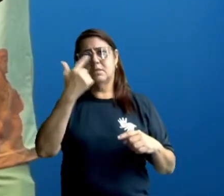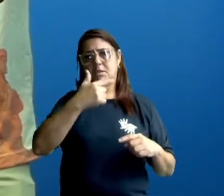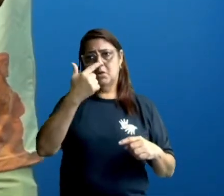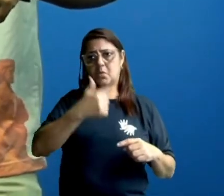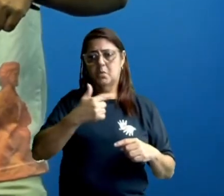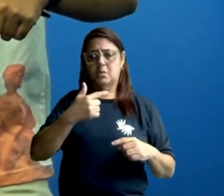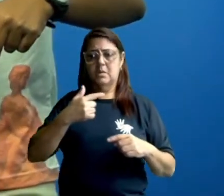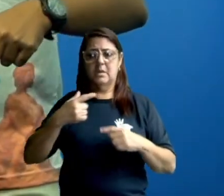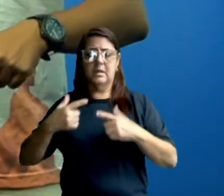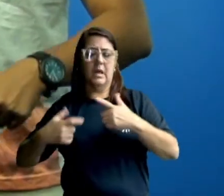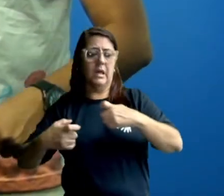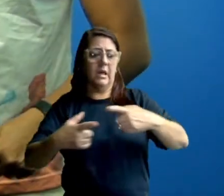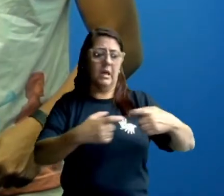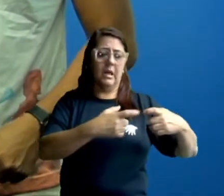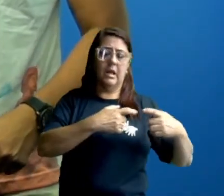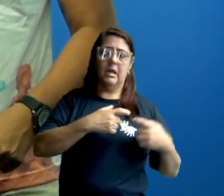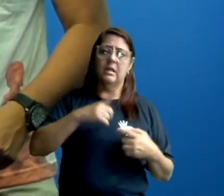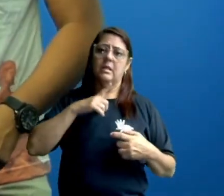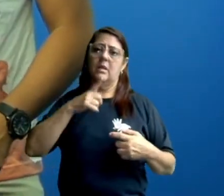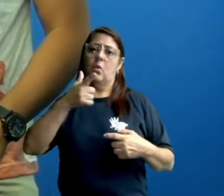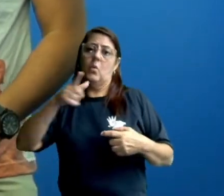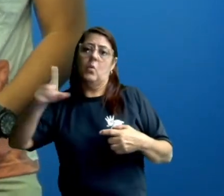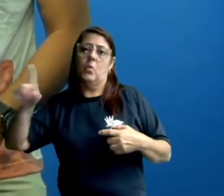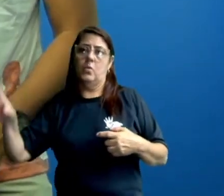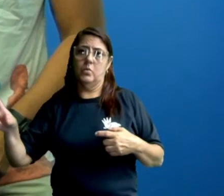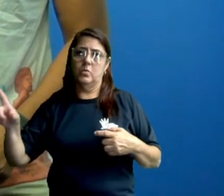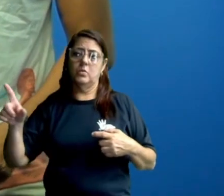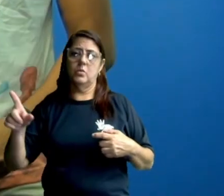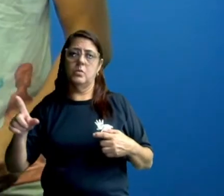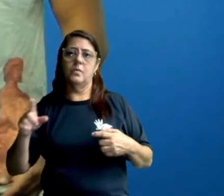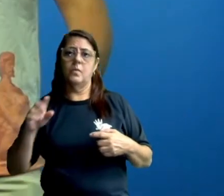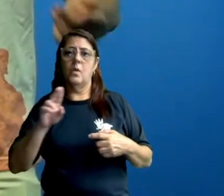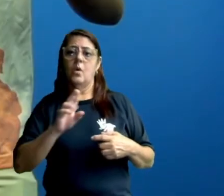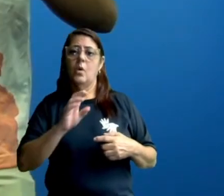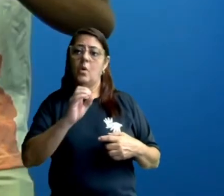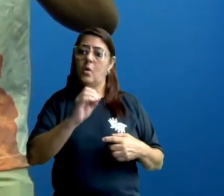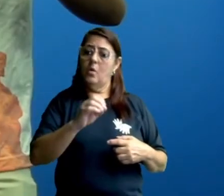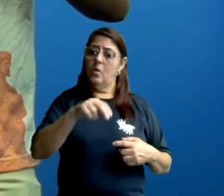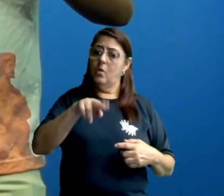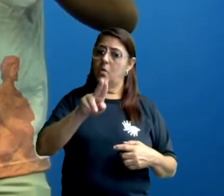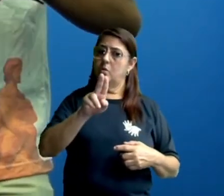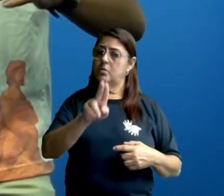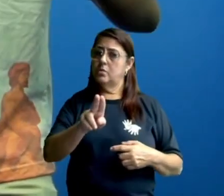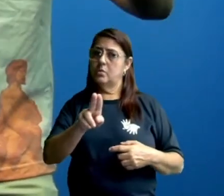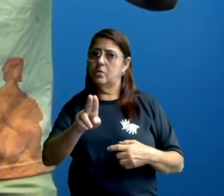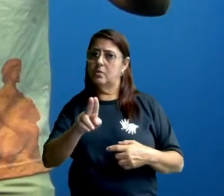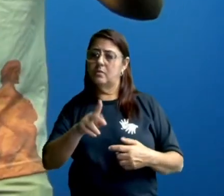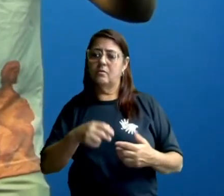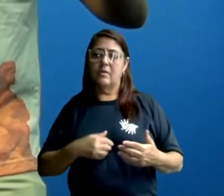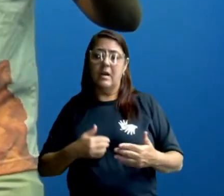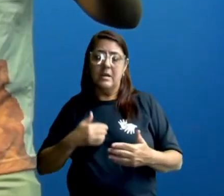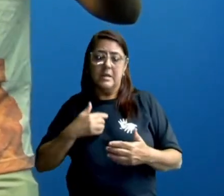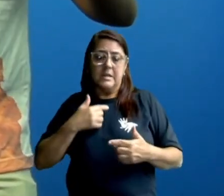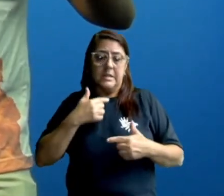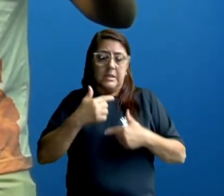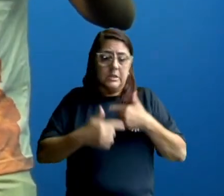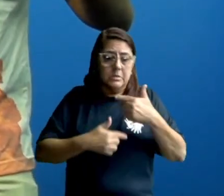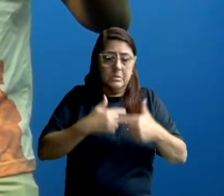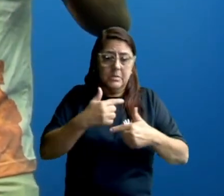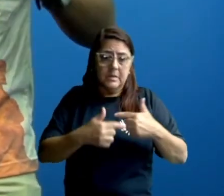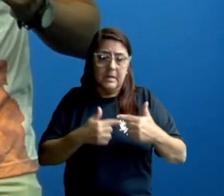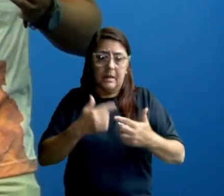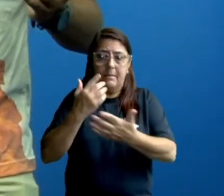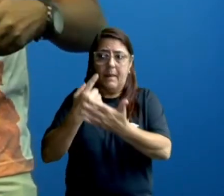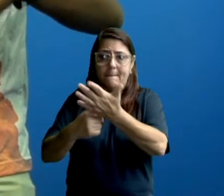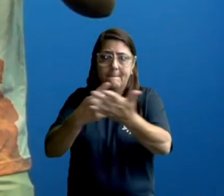Segunda Guerra Mundial, é criado outro órgão internacional chamado ONU, que vai tentar fazer os acordos